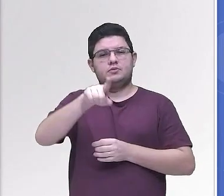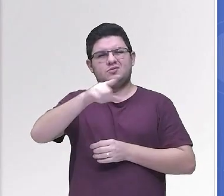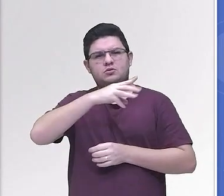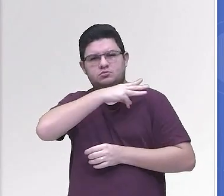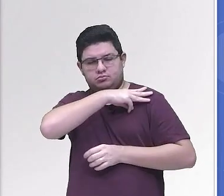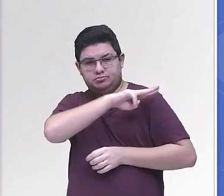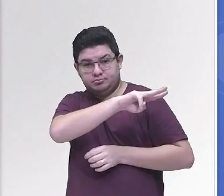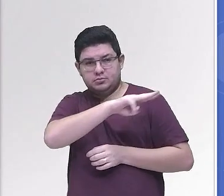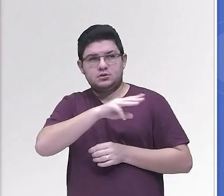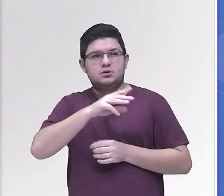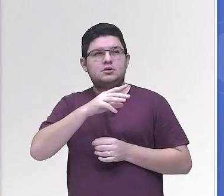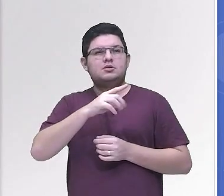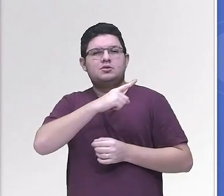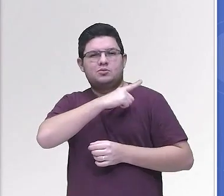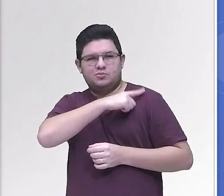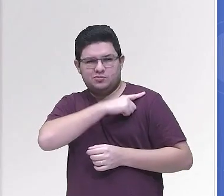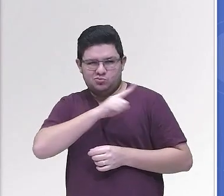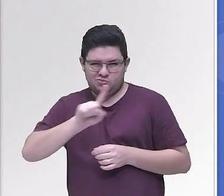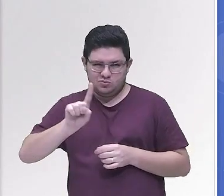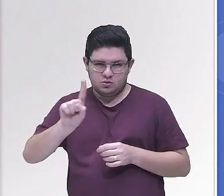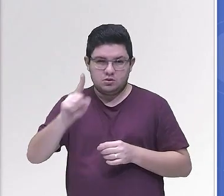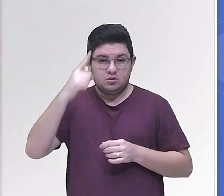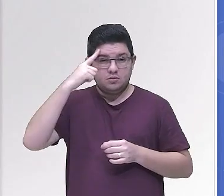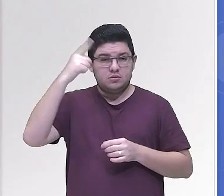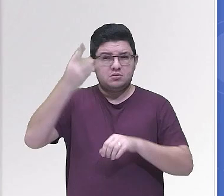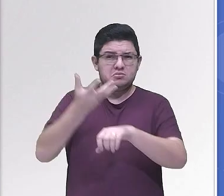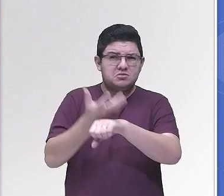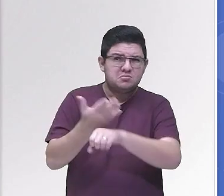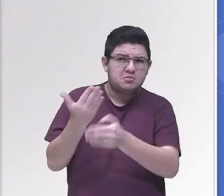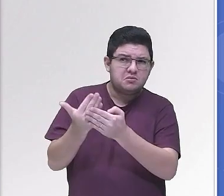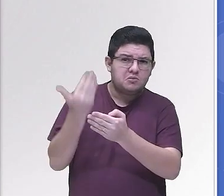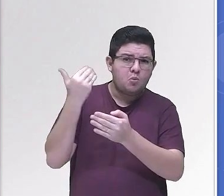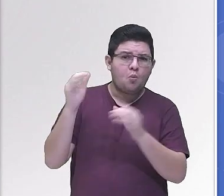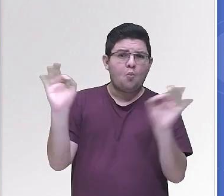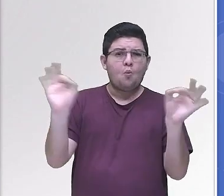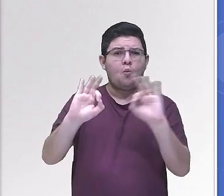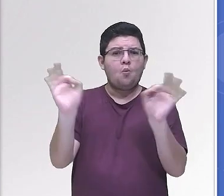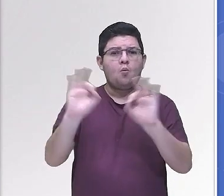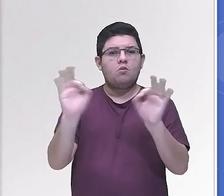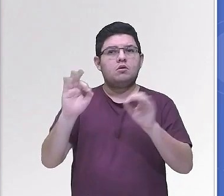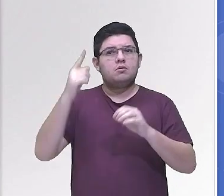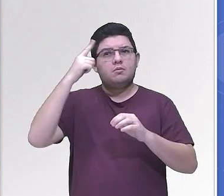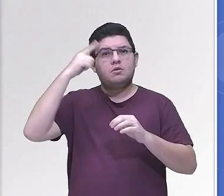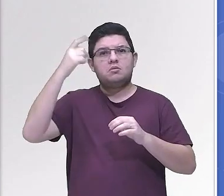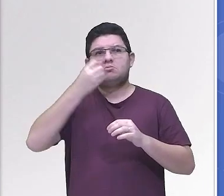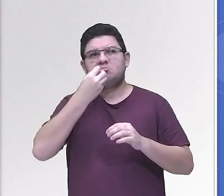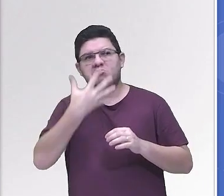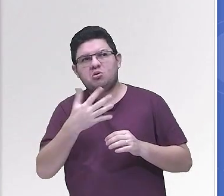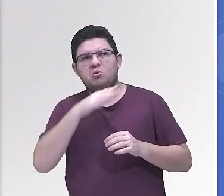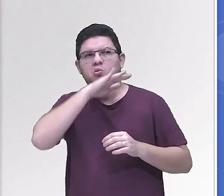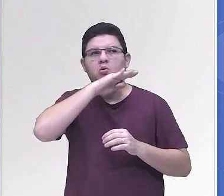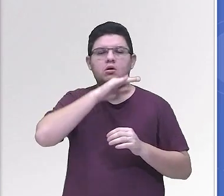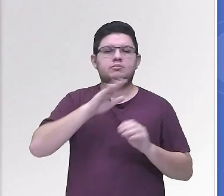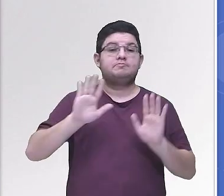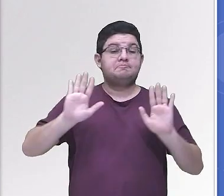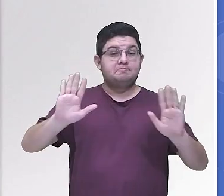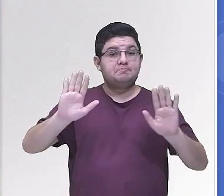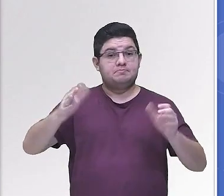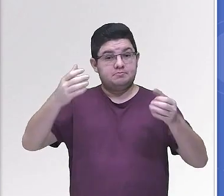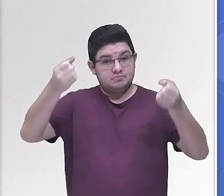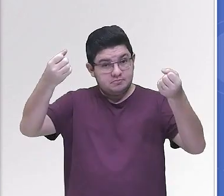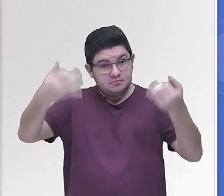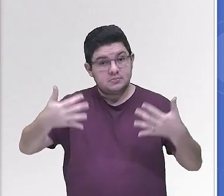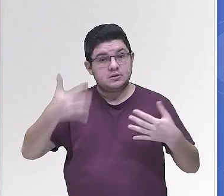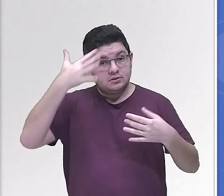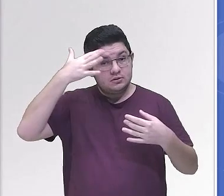essa disciplina na minha vida. Será que é boa? Será que não é? Vocês podem ter certeza que vocês vão